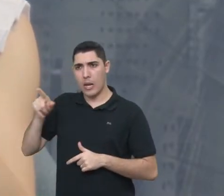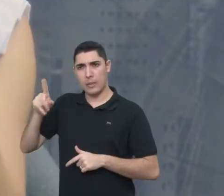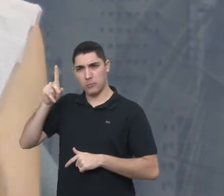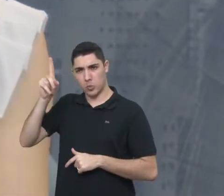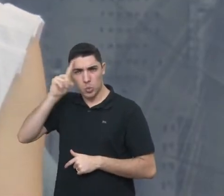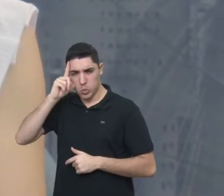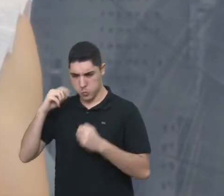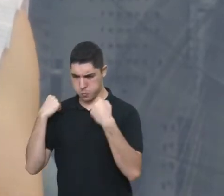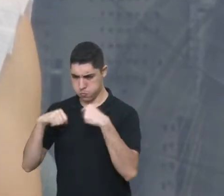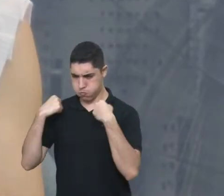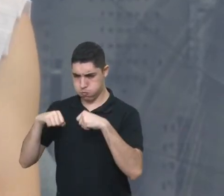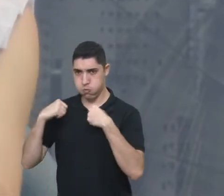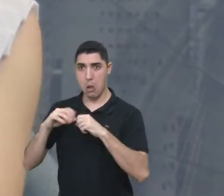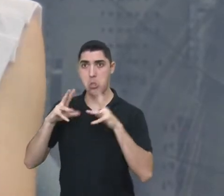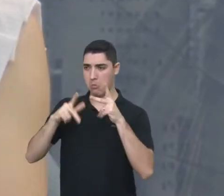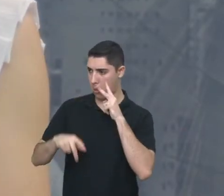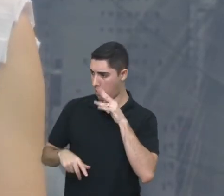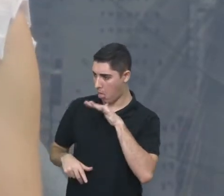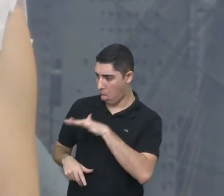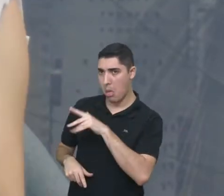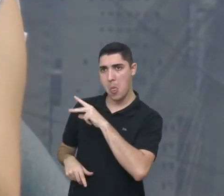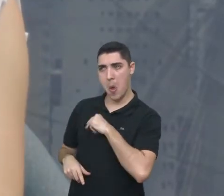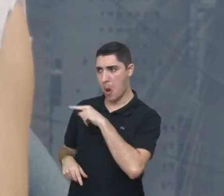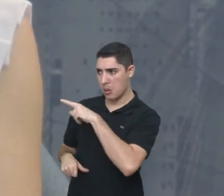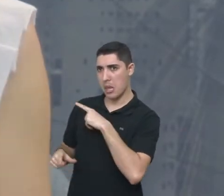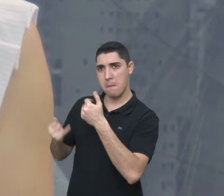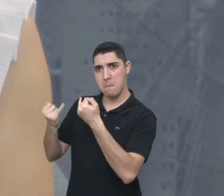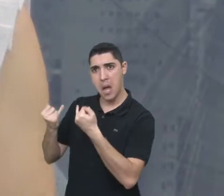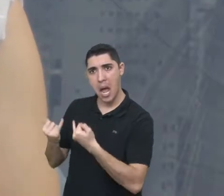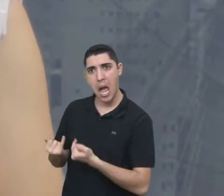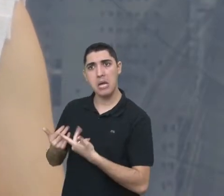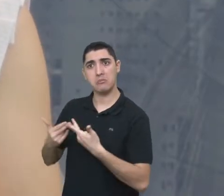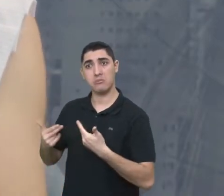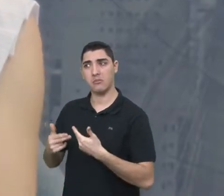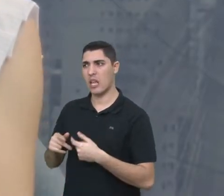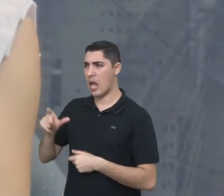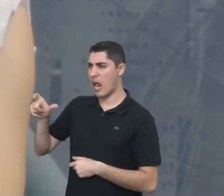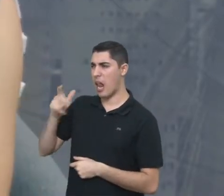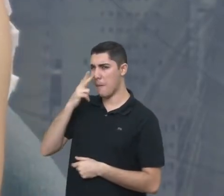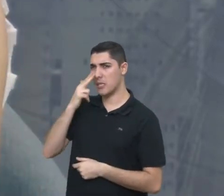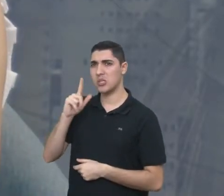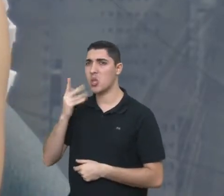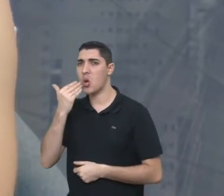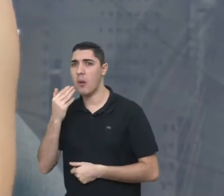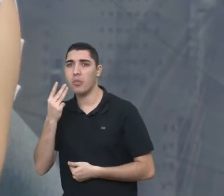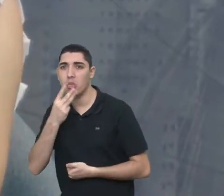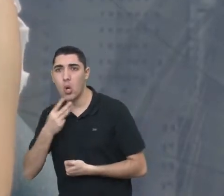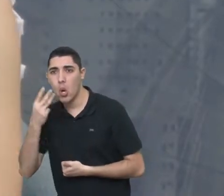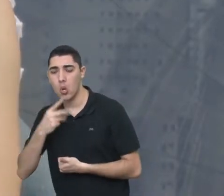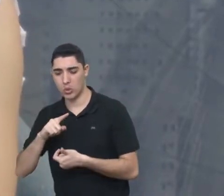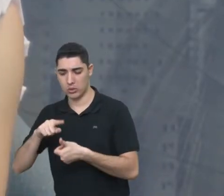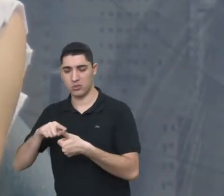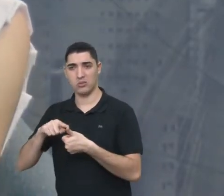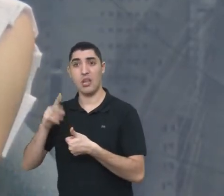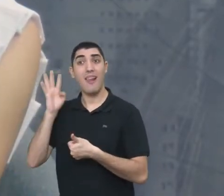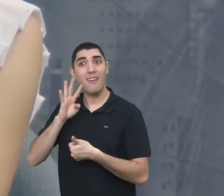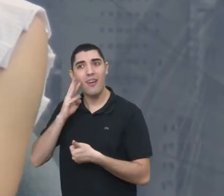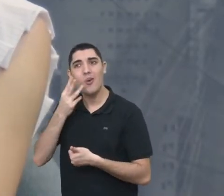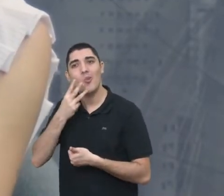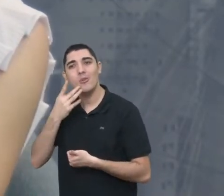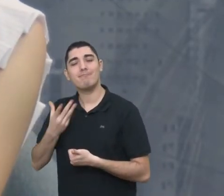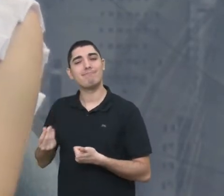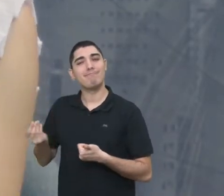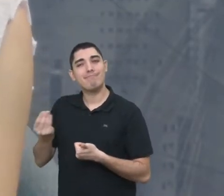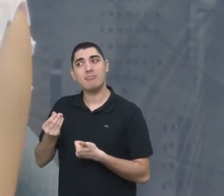físico exagerado todos os dias, né? Todo mundo elogia que está emagrecendo. Essa pessoa não come um doce, né? Que